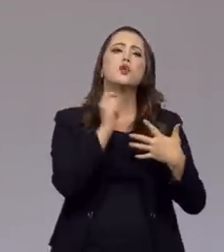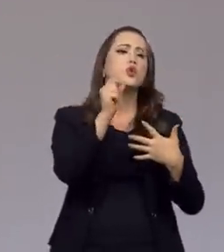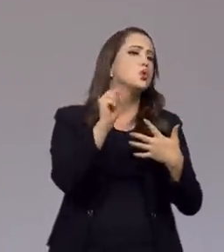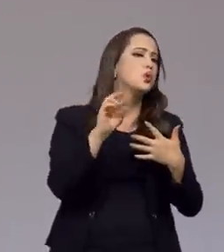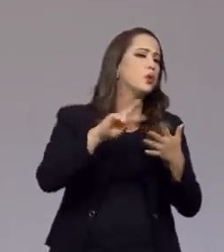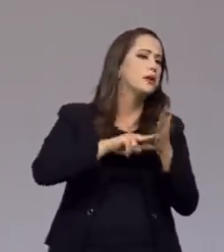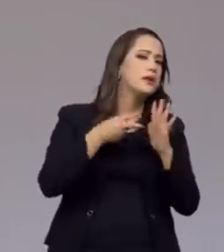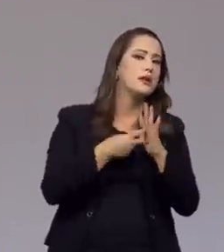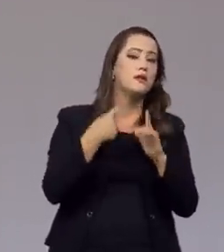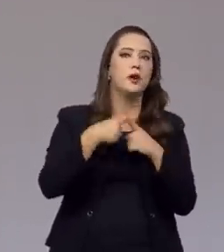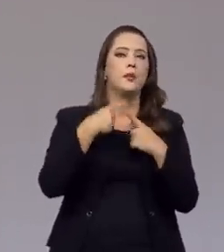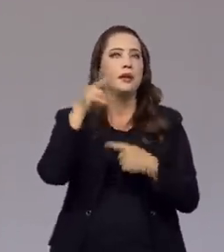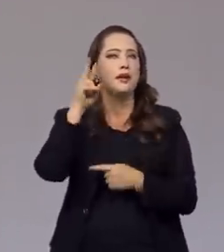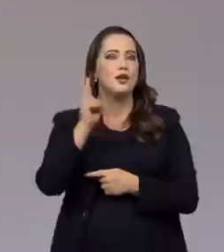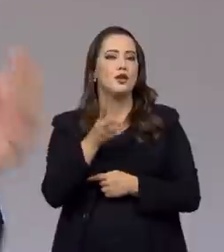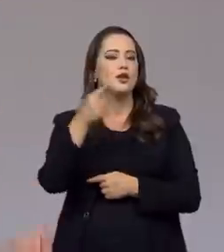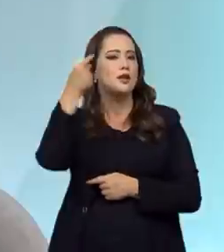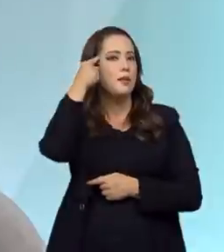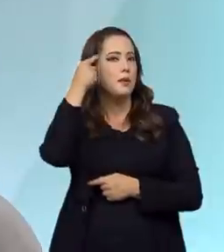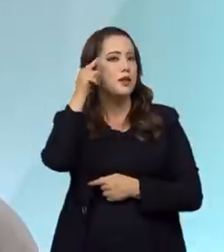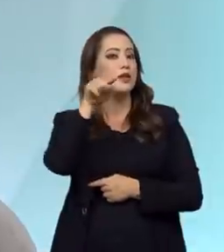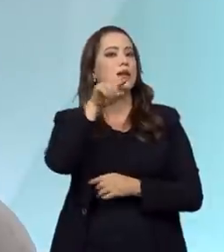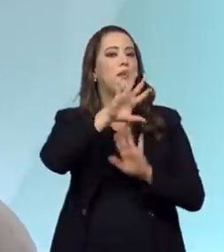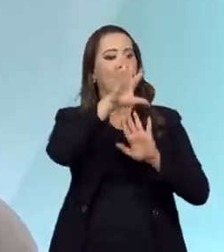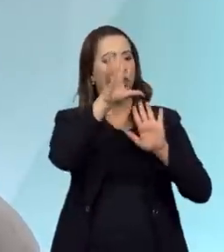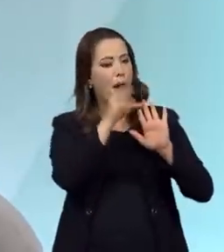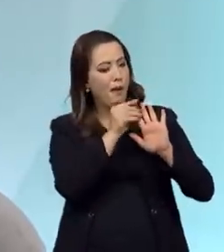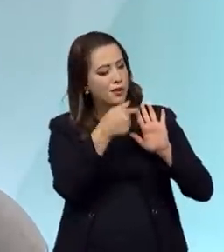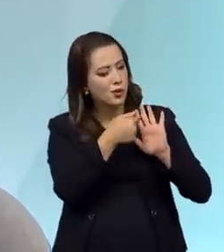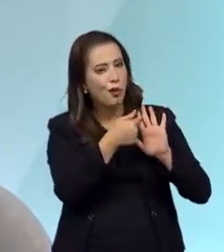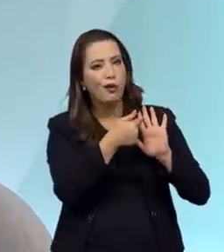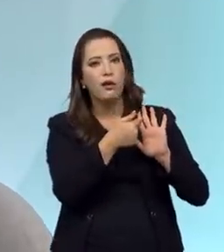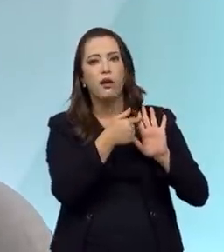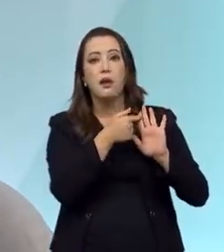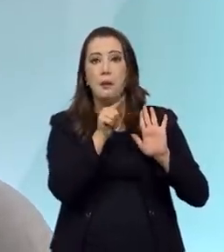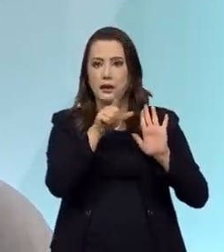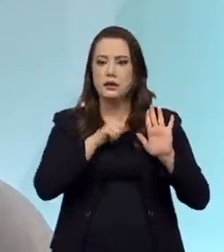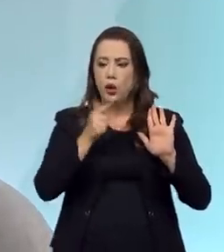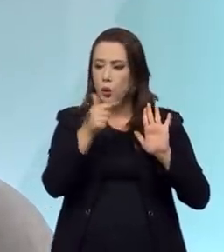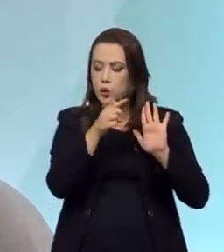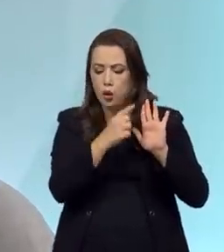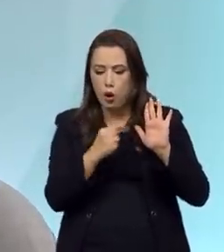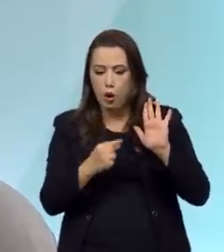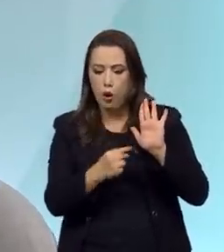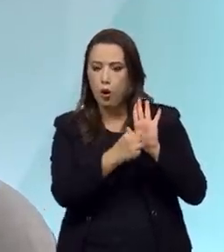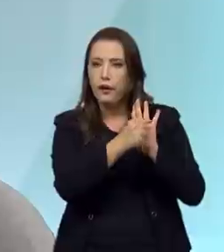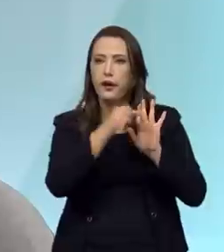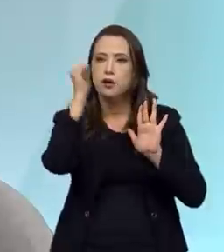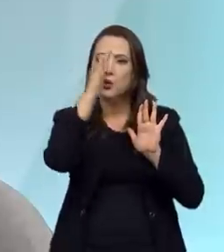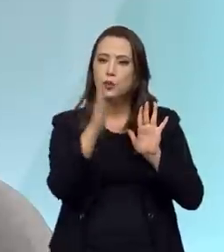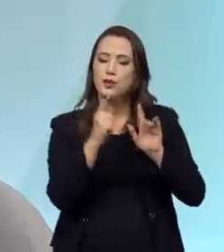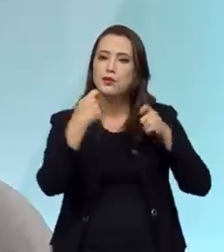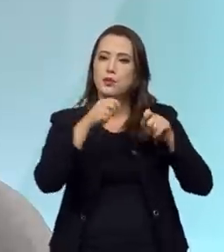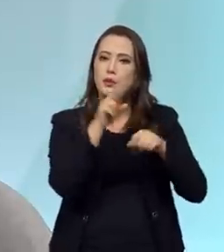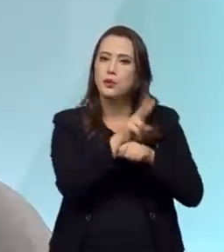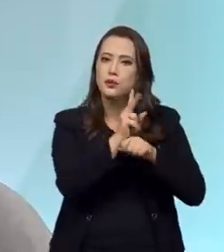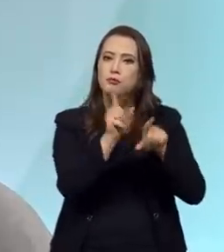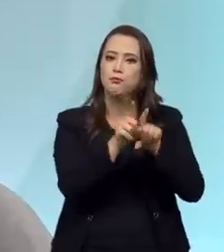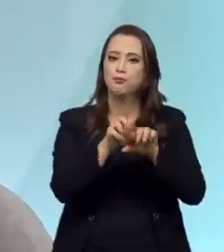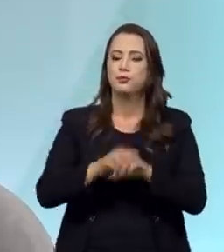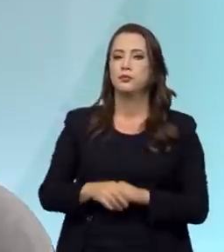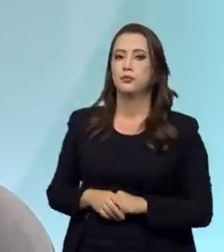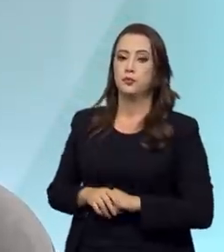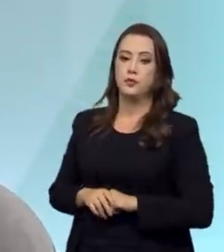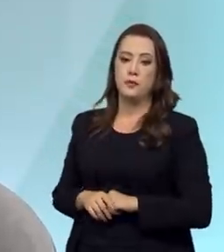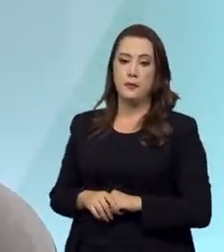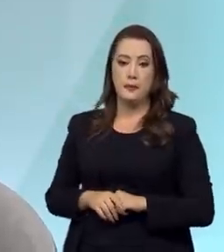que a gente pensa muito na região Amazônica aí primeiro política a política é o programa é um programa nacional de pagamento